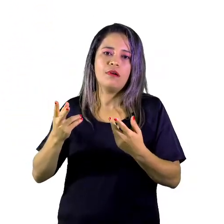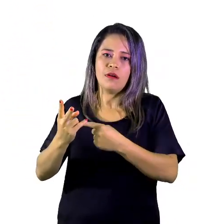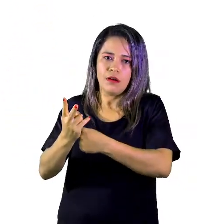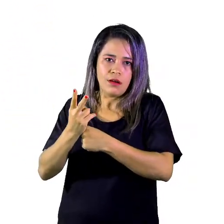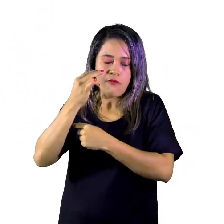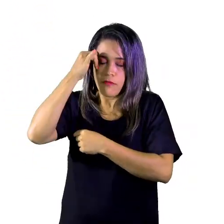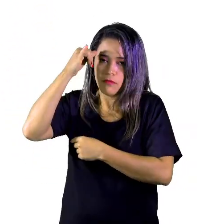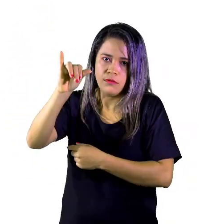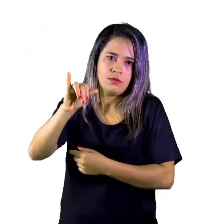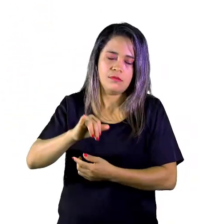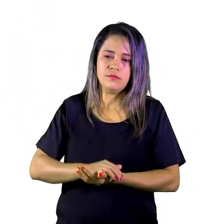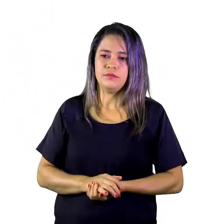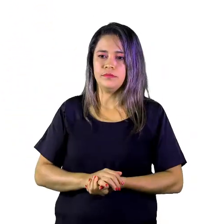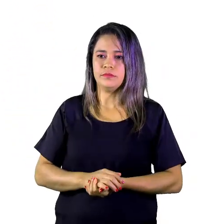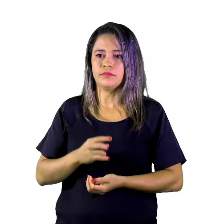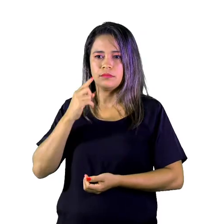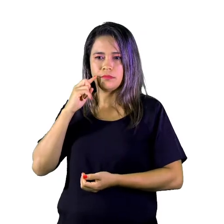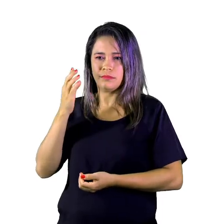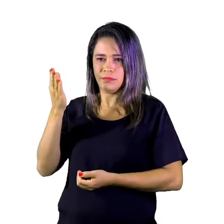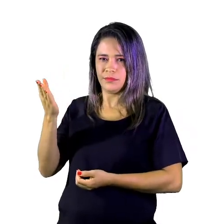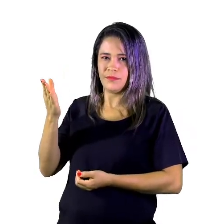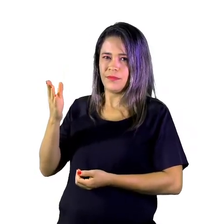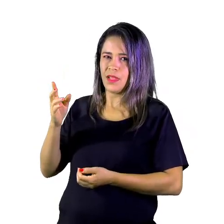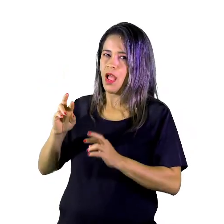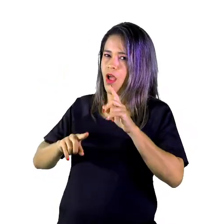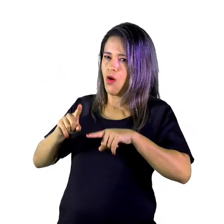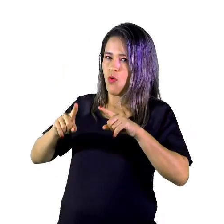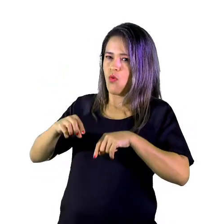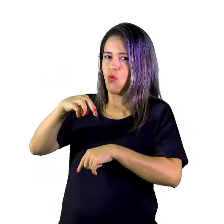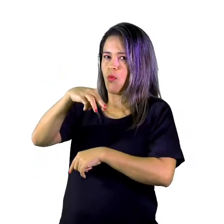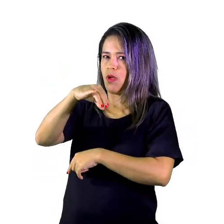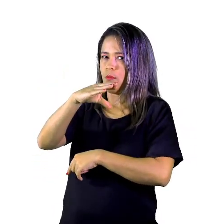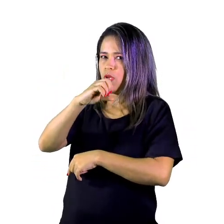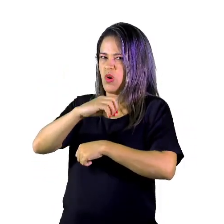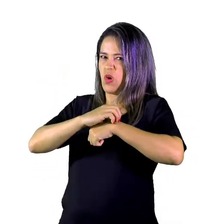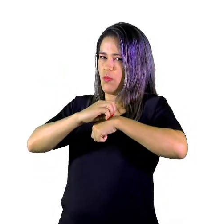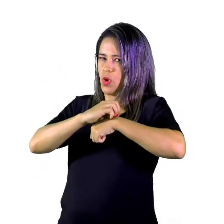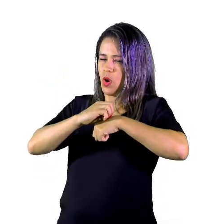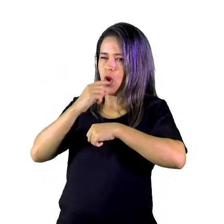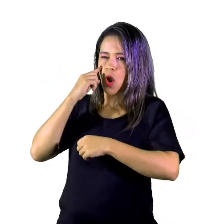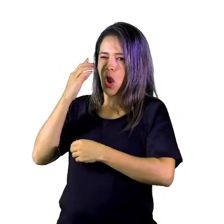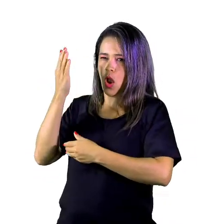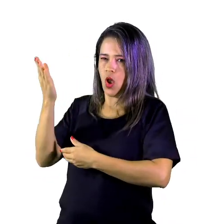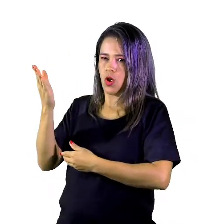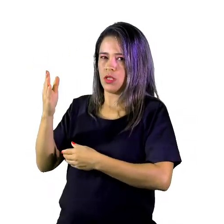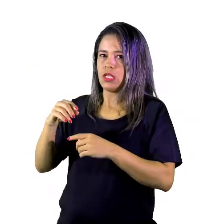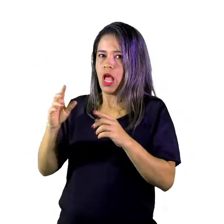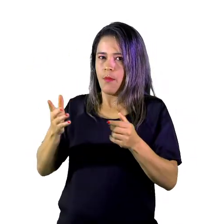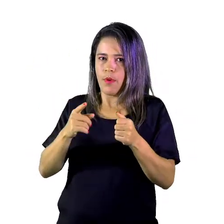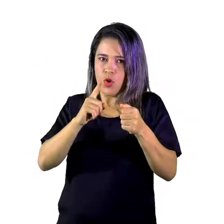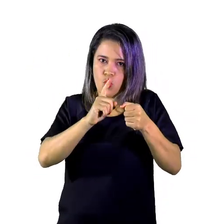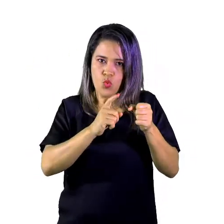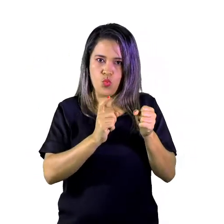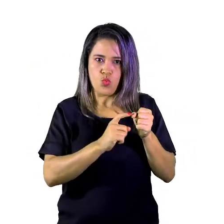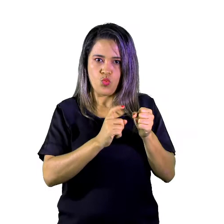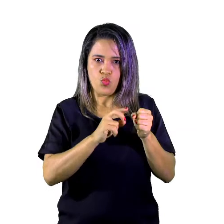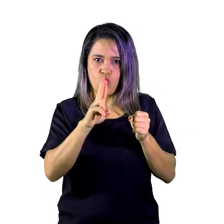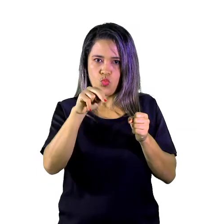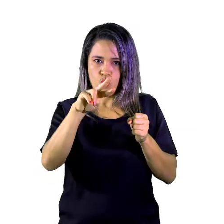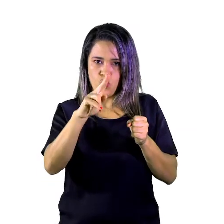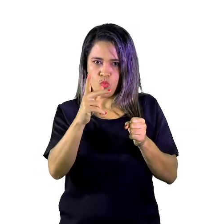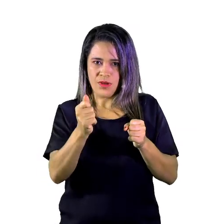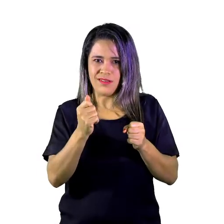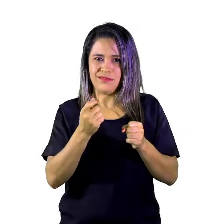vão aparecer algumas micoses, né? A primeira aí é uma micose de unha, onde o fungo se alimenta